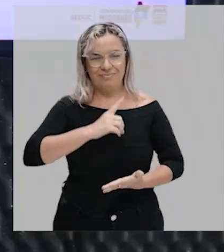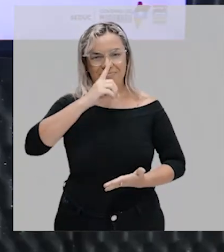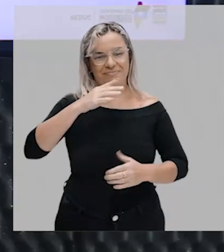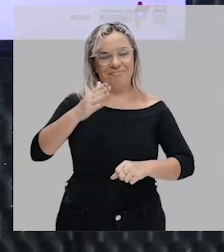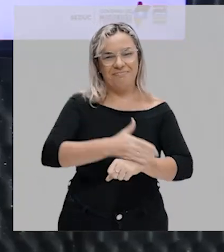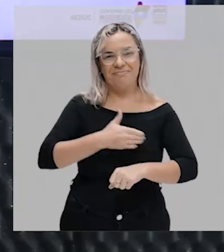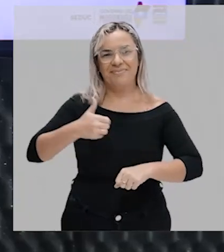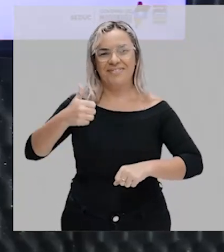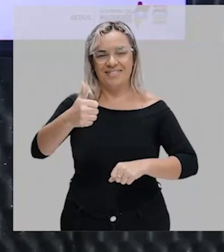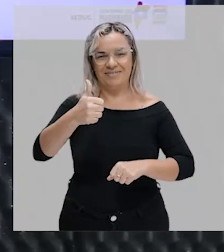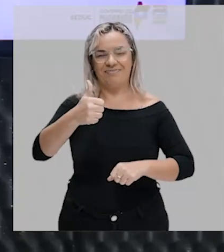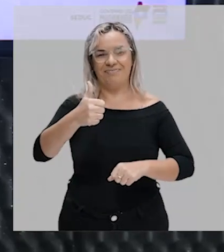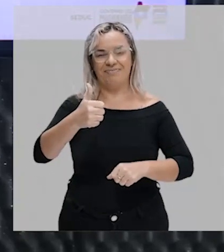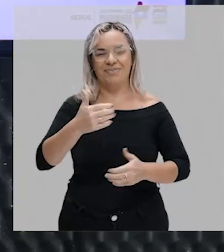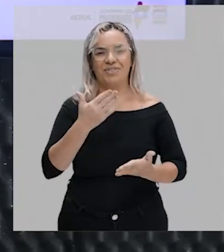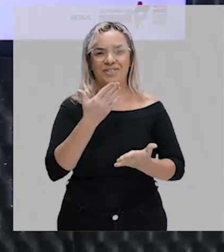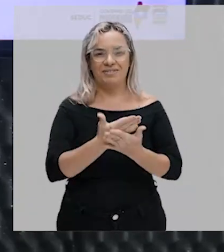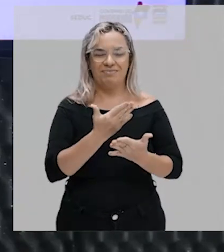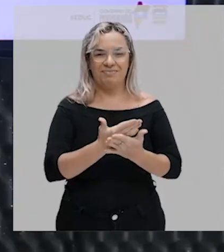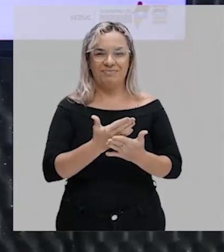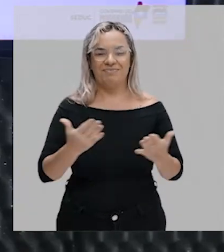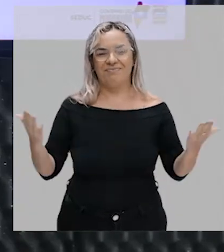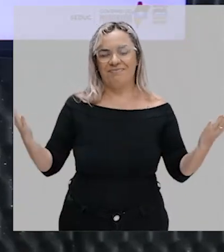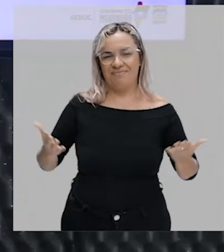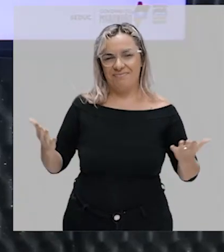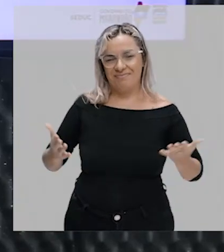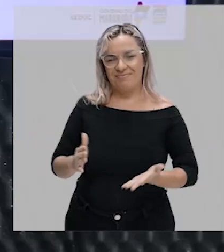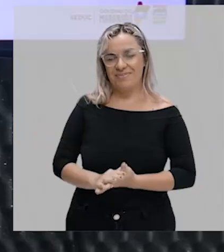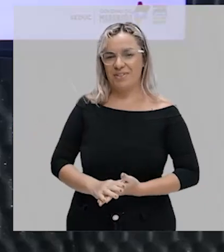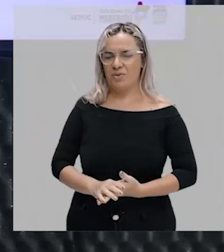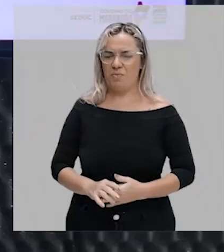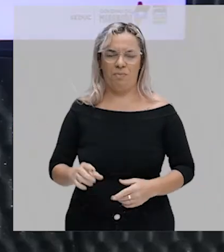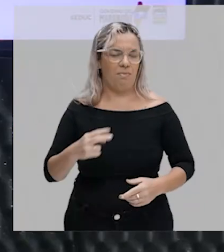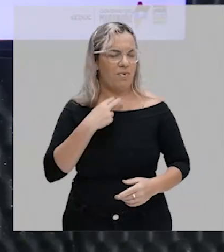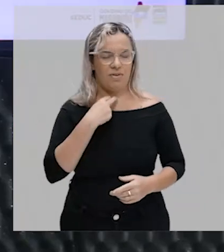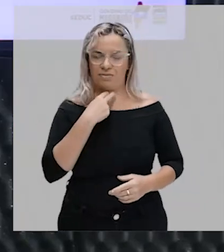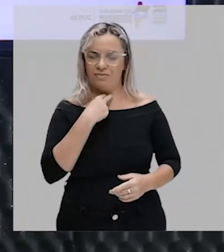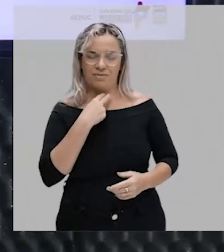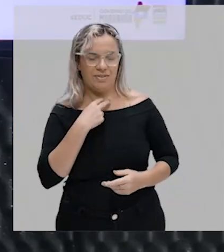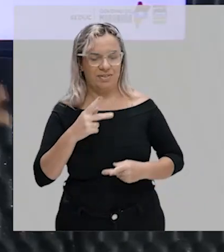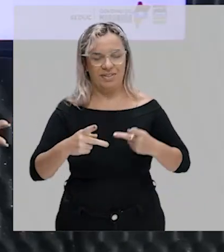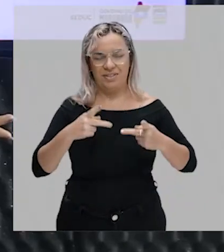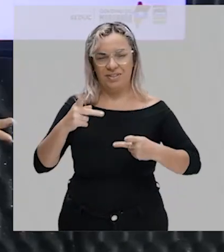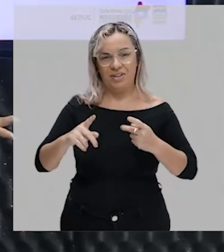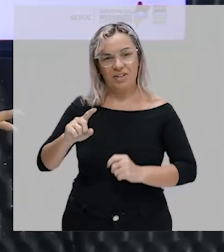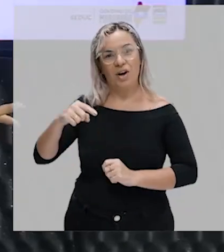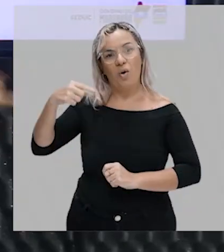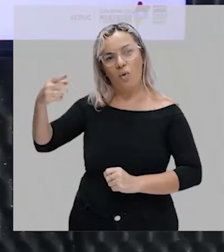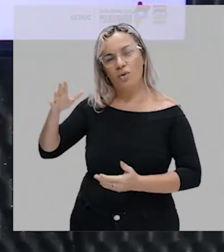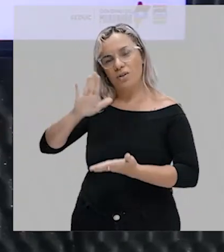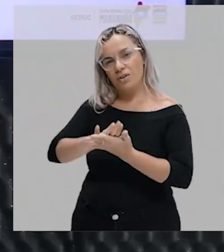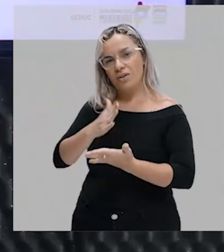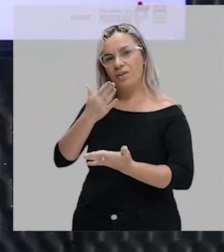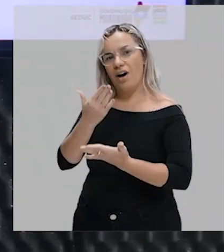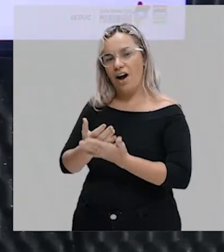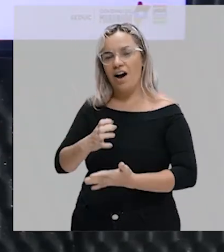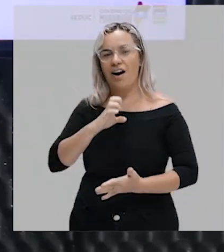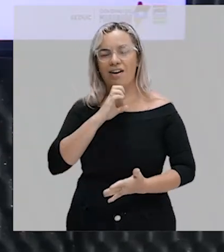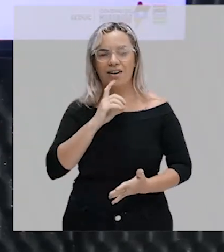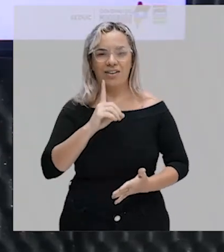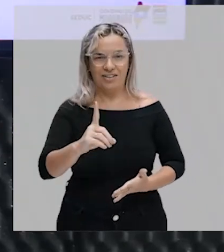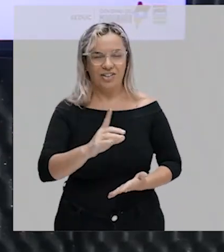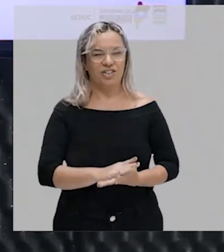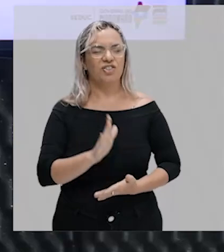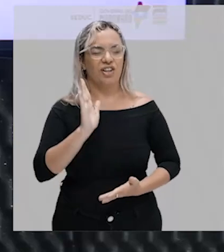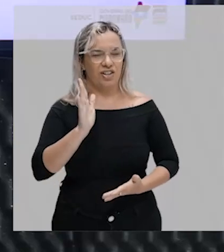intérprete da aula de hoje, né, gente? Não pode dizer que ela é a melhor, porque tem a nossa outra intérprete que também, que vocês já vão ver outra aula